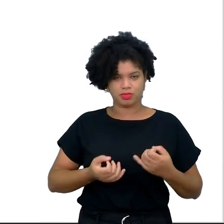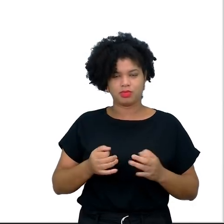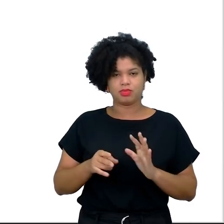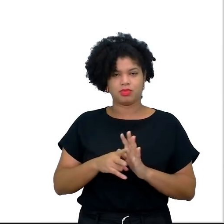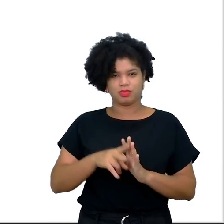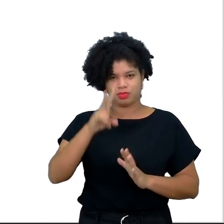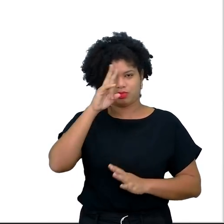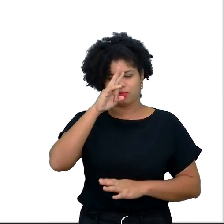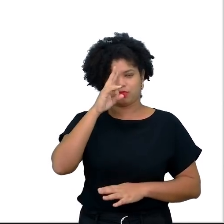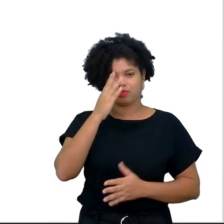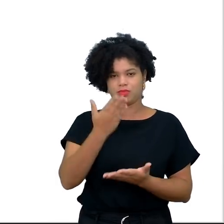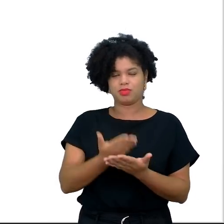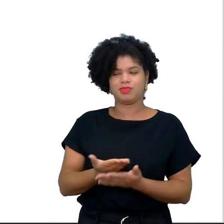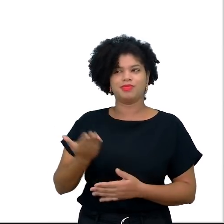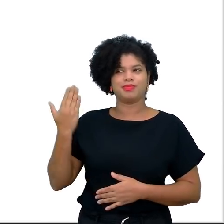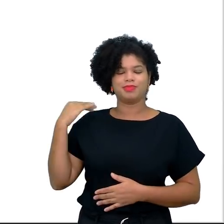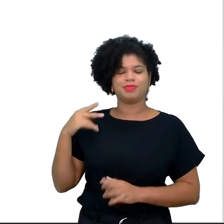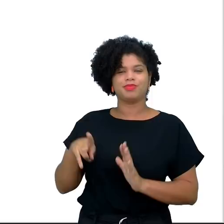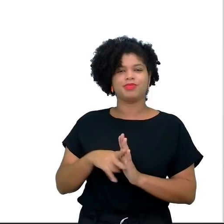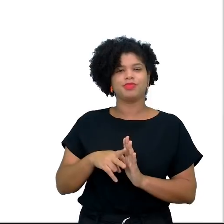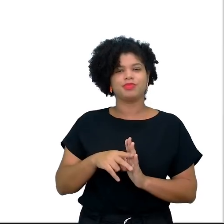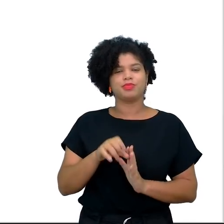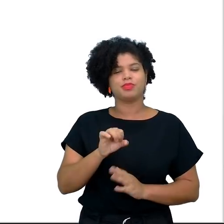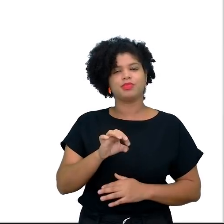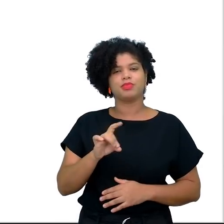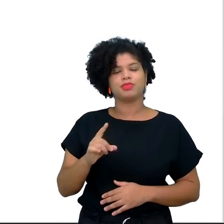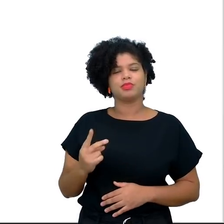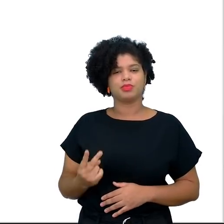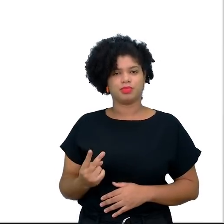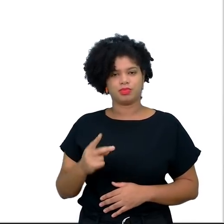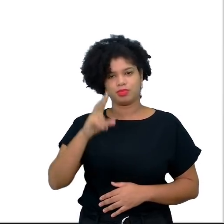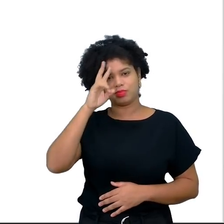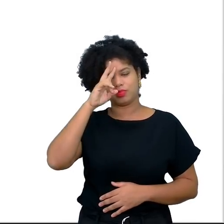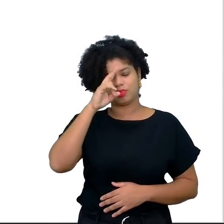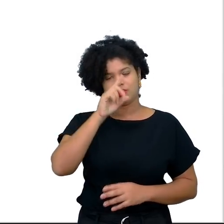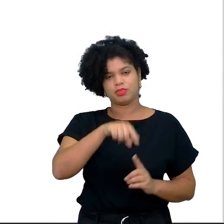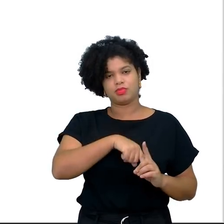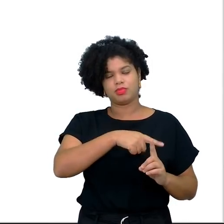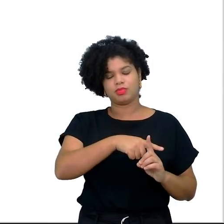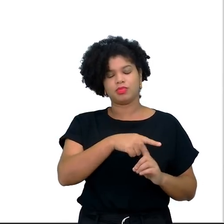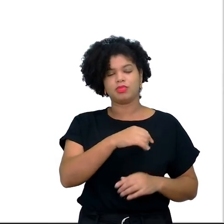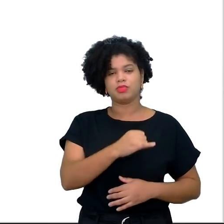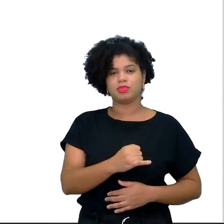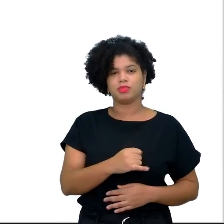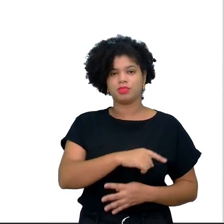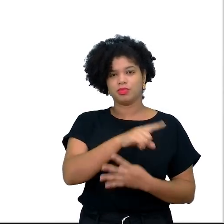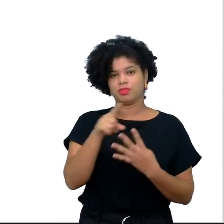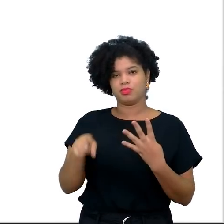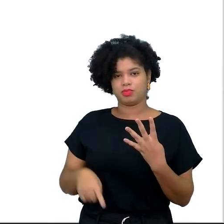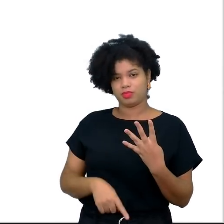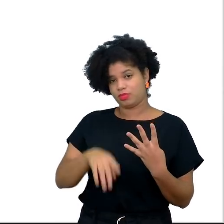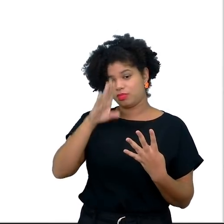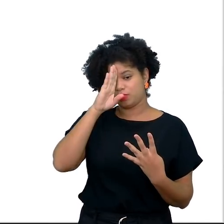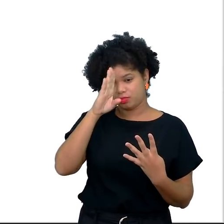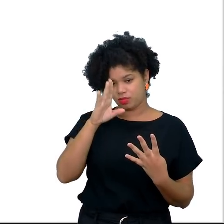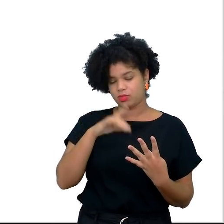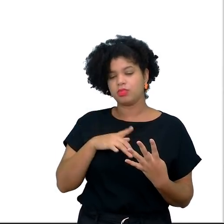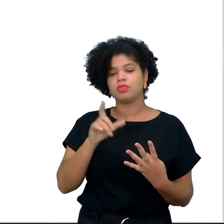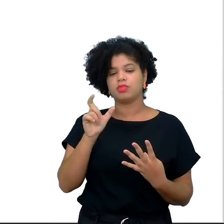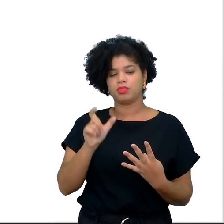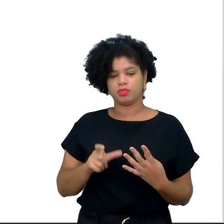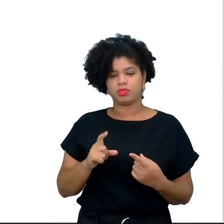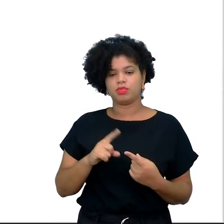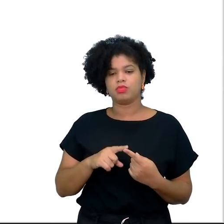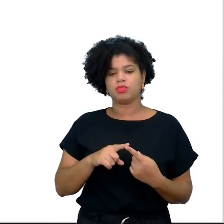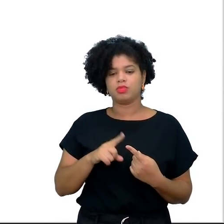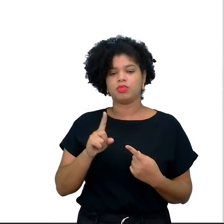encontro anterior, na sequência didática 2, o campo aditivo, observando que ele é composto por 4 categorias de situações, que é